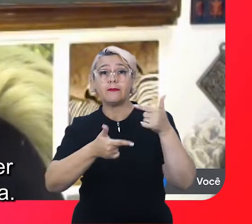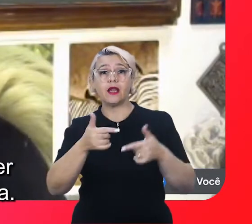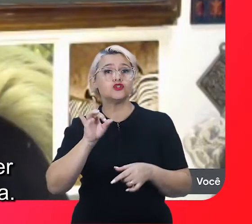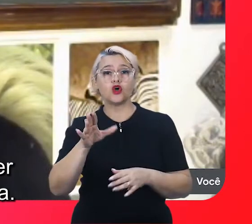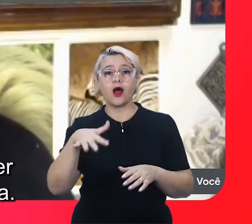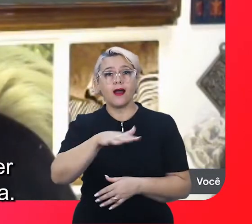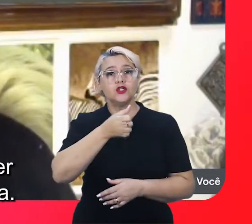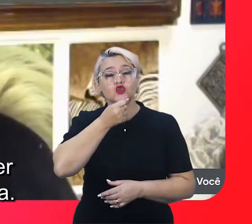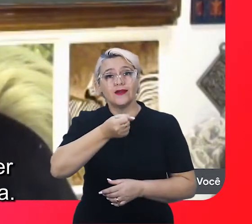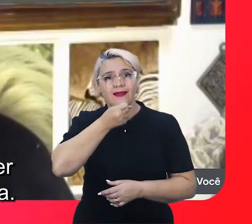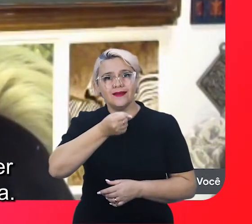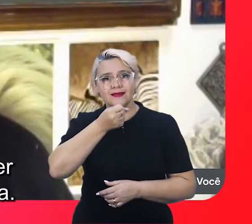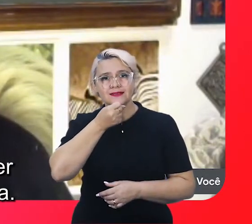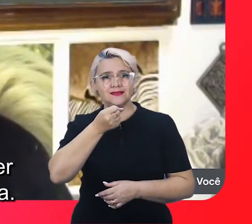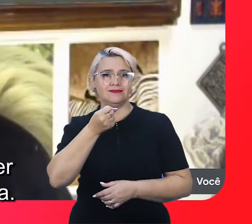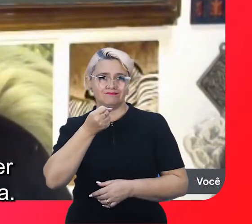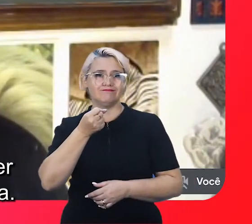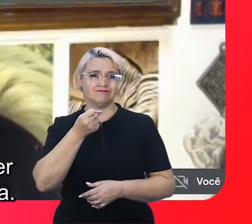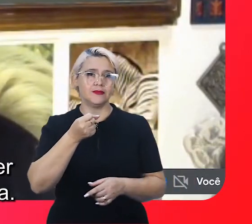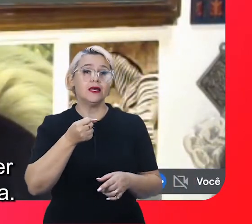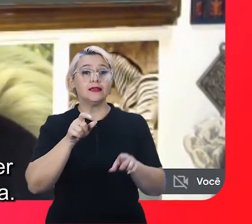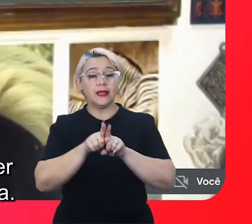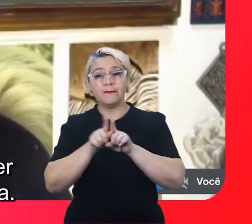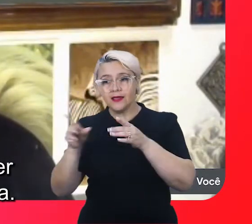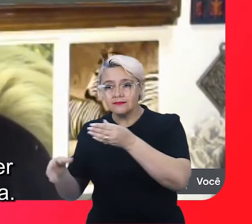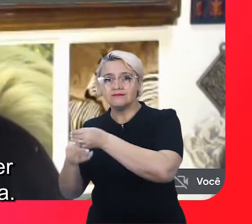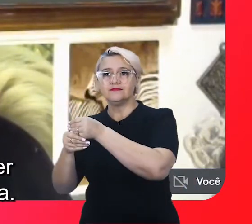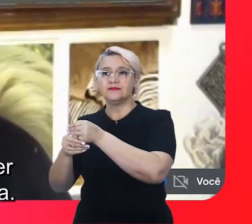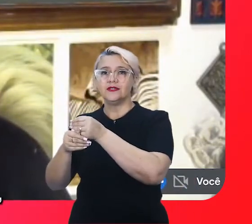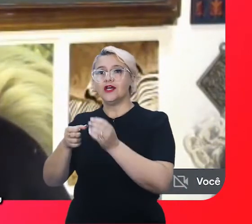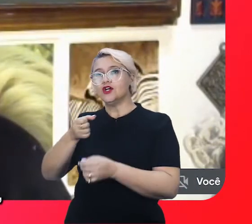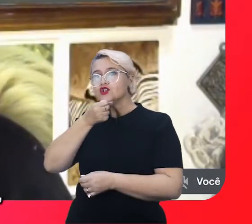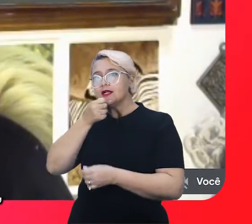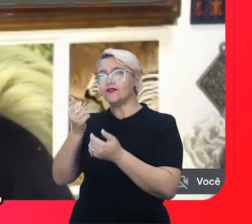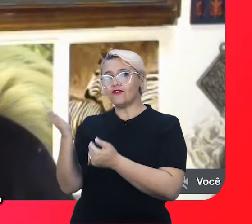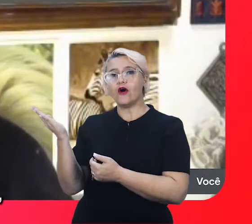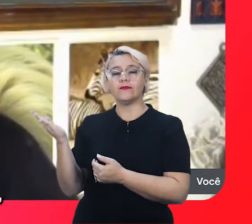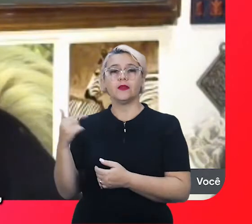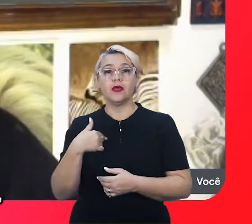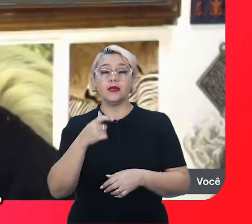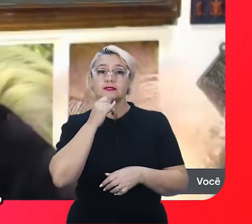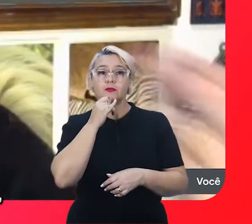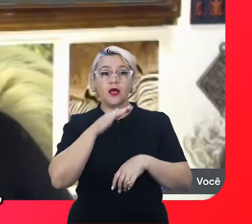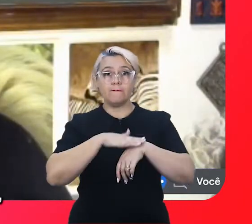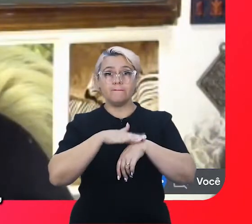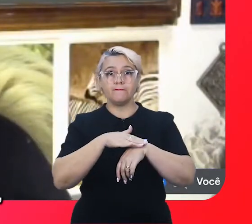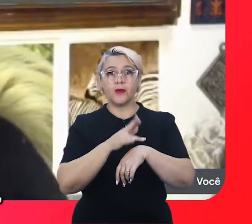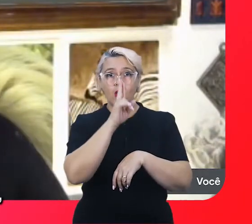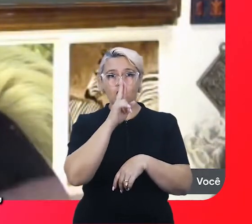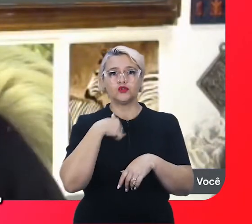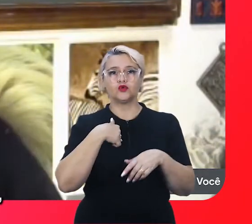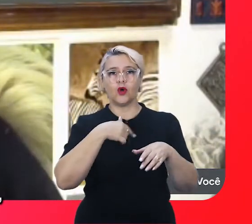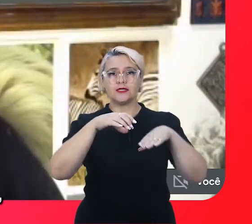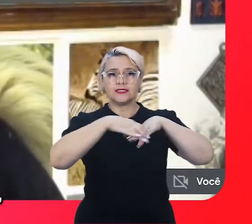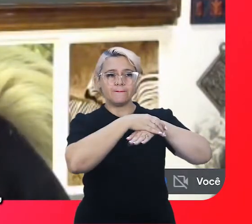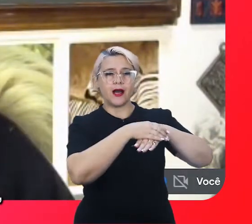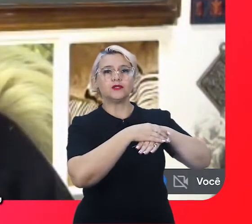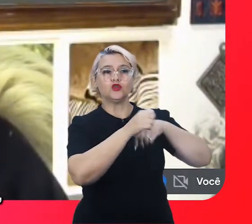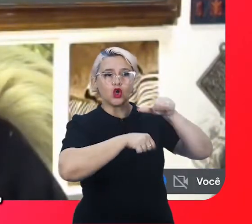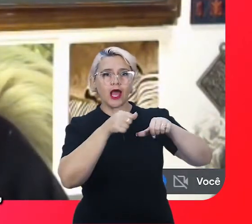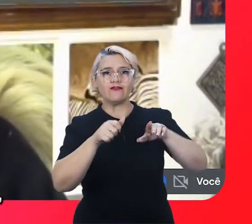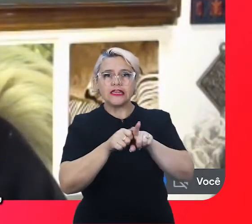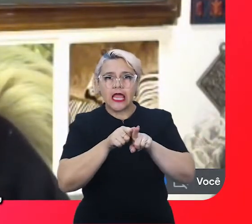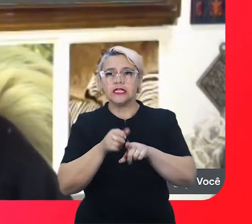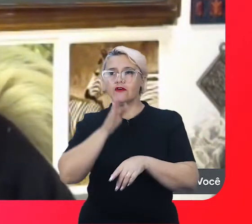jornalista freelancer também. Então, eu tinha uma vida dupla. Na hora do almoço, Eu tirava o escarpão, botava meu tênis,